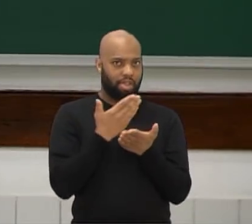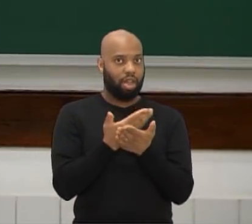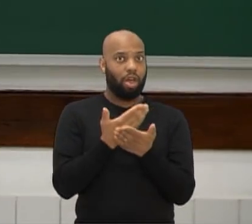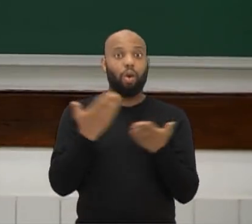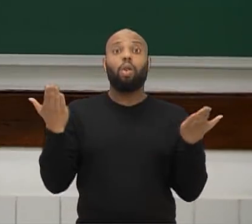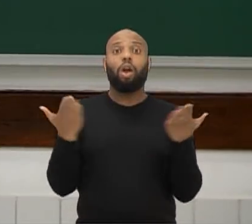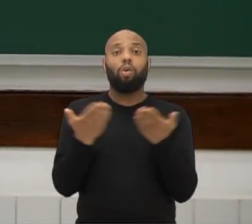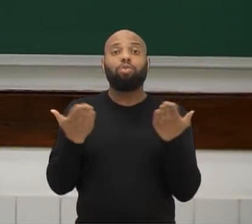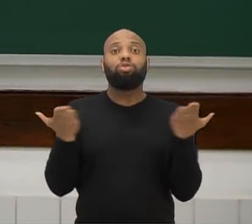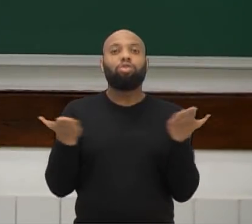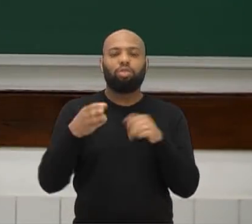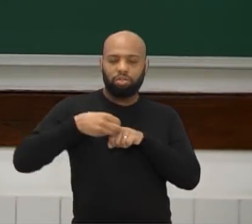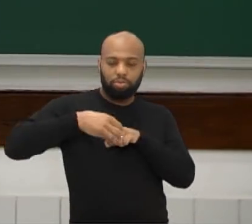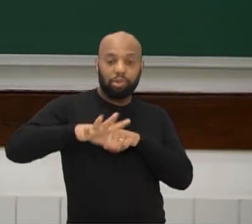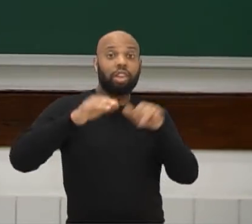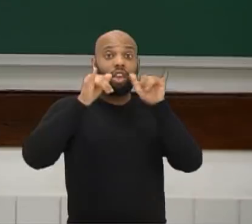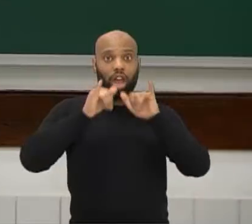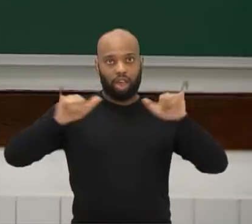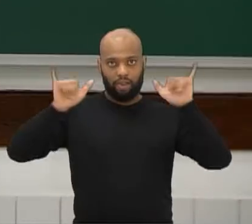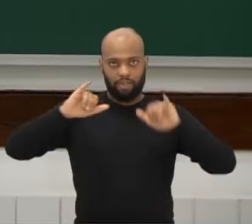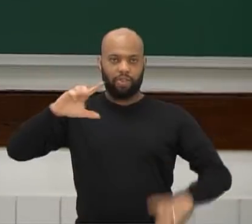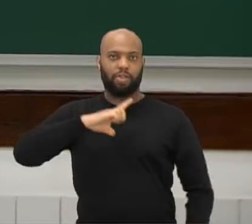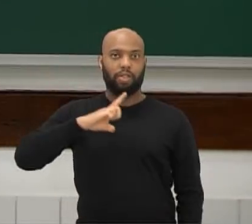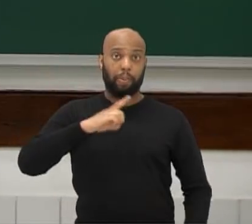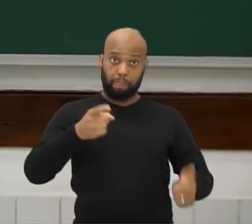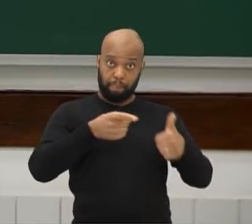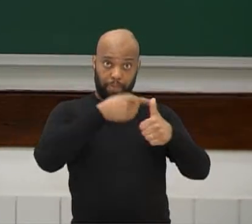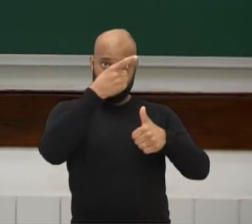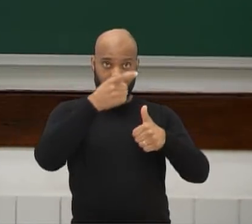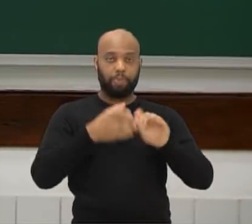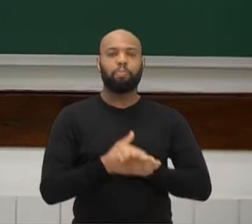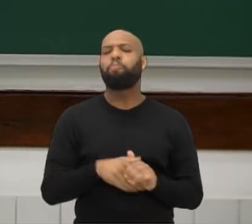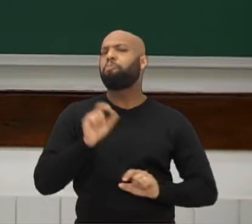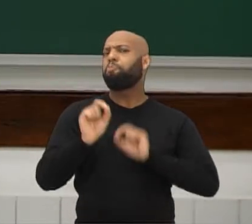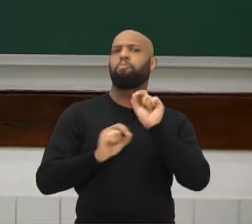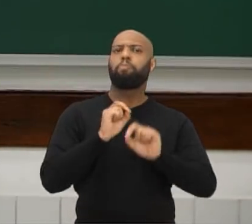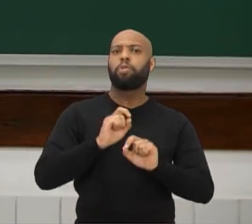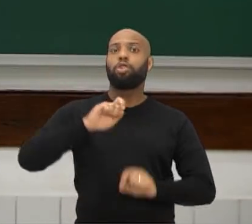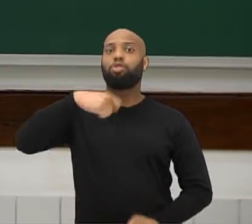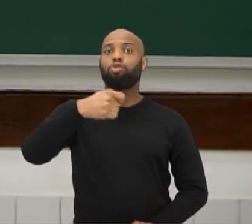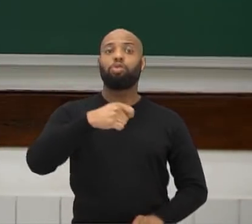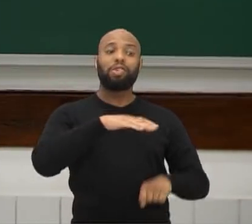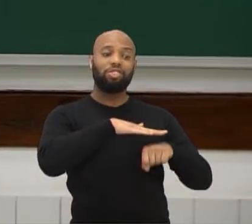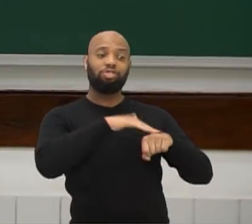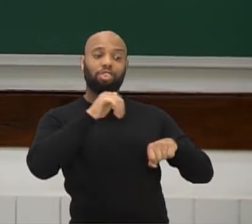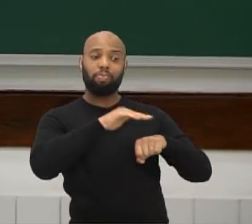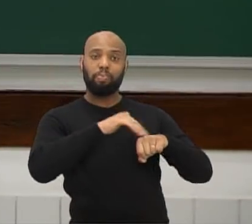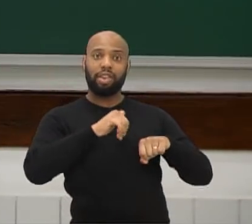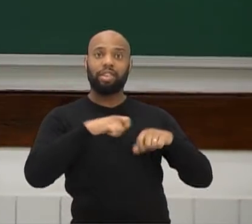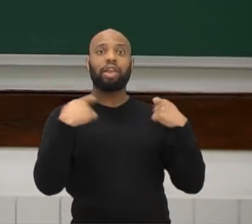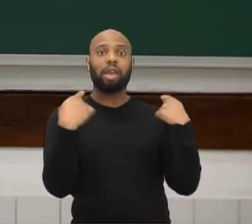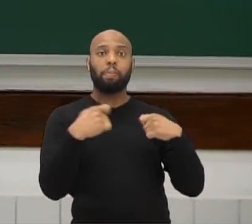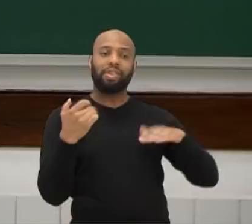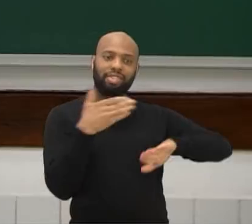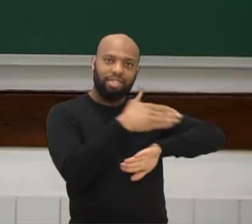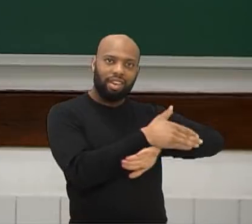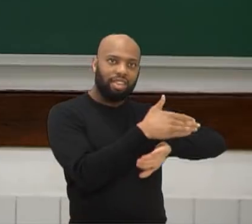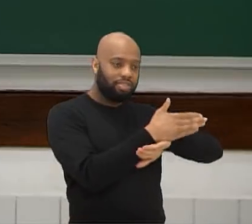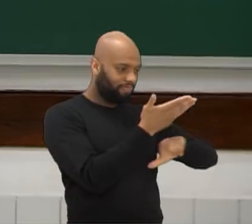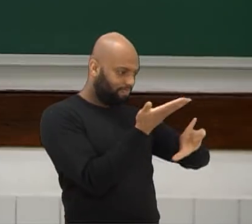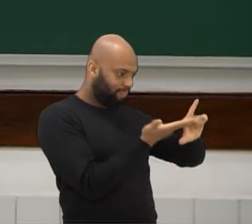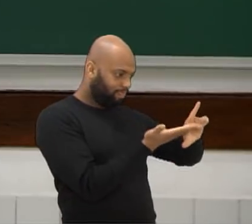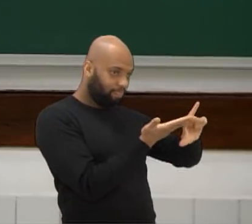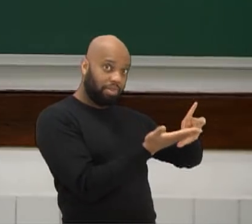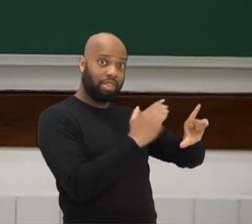hoje, vamos passar aí alguns avisos. O primeiro aviso é referente à chamada. Não esqueçam de entrar